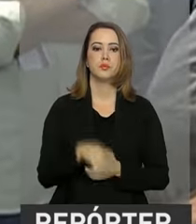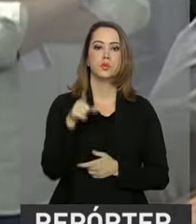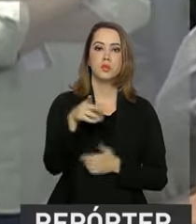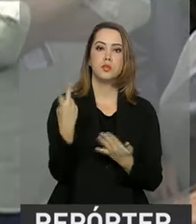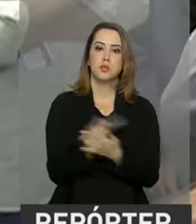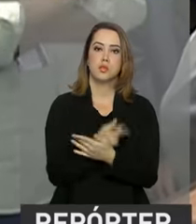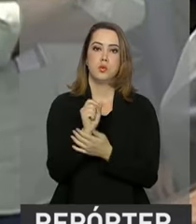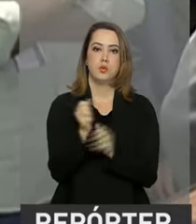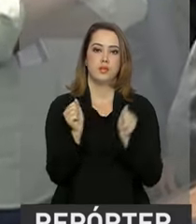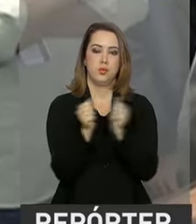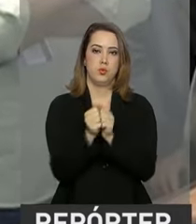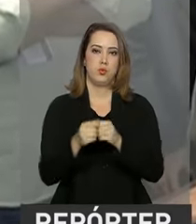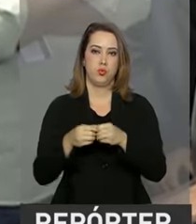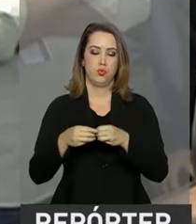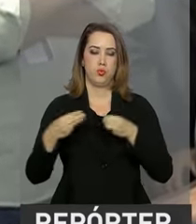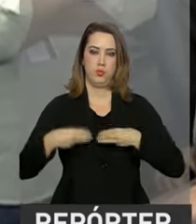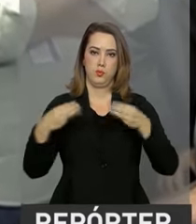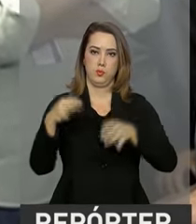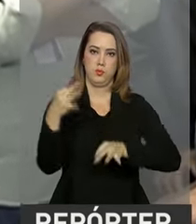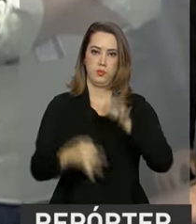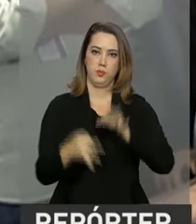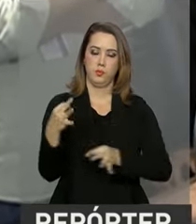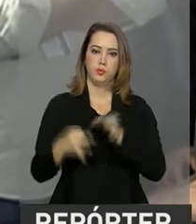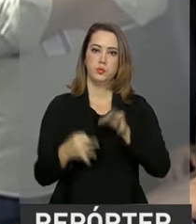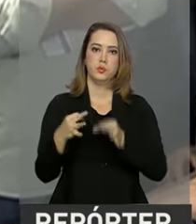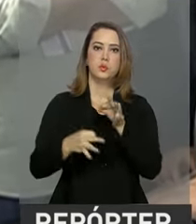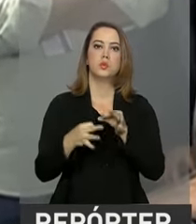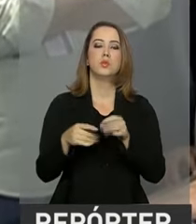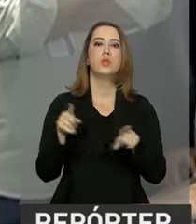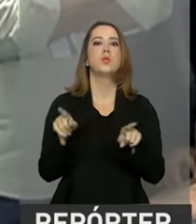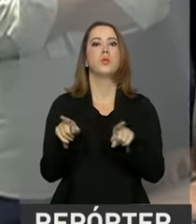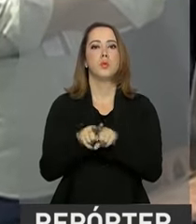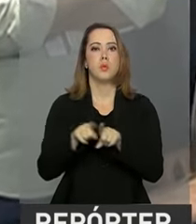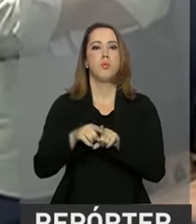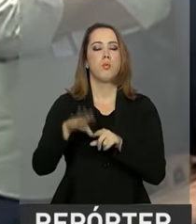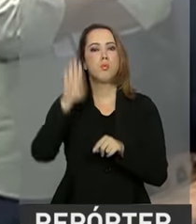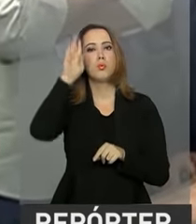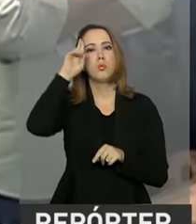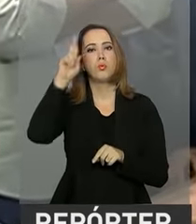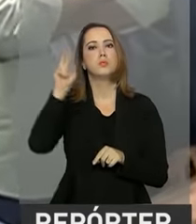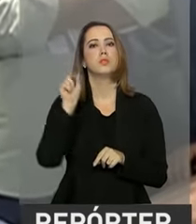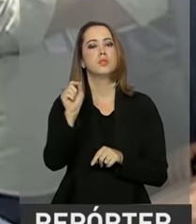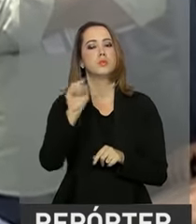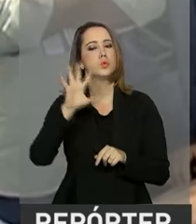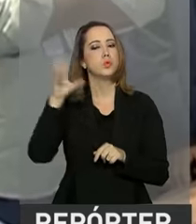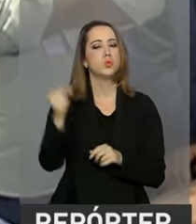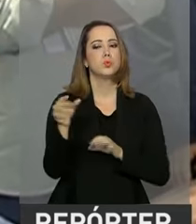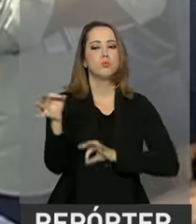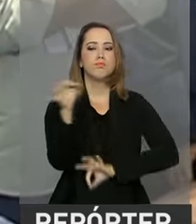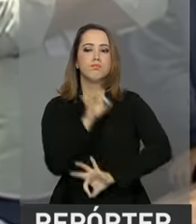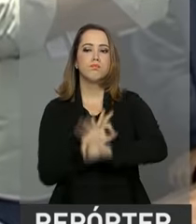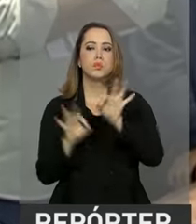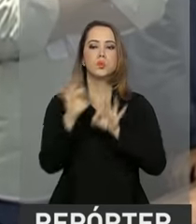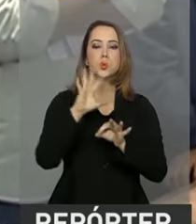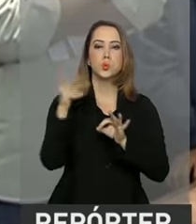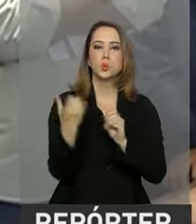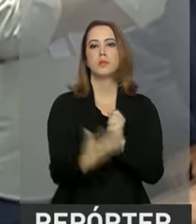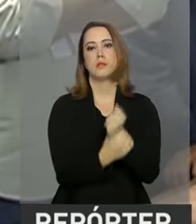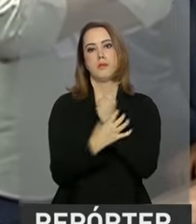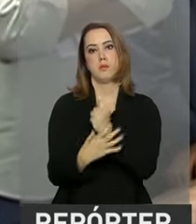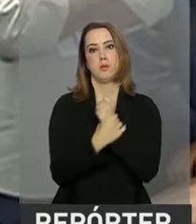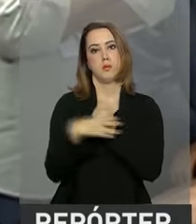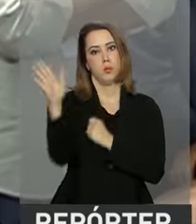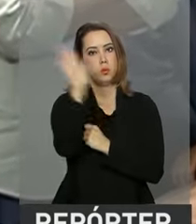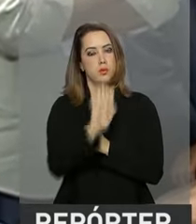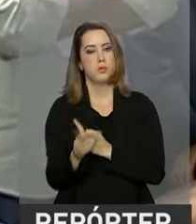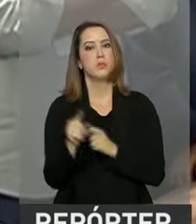será feito junto ao Ministério da Justiça, que é responsável, né, para por coordenar todas as forças de segurança, né, nacionais e também,